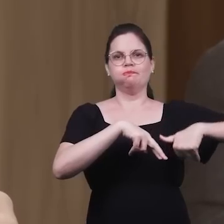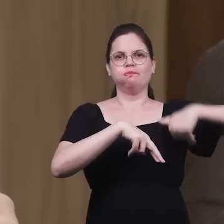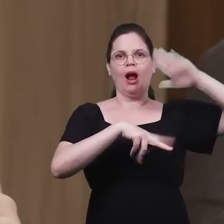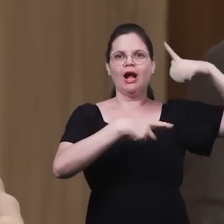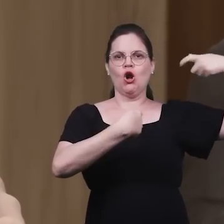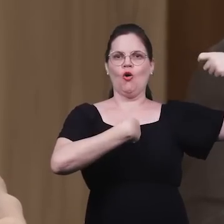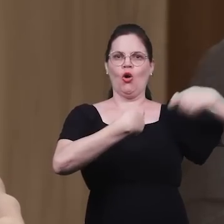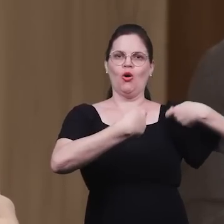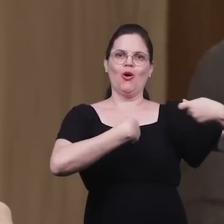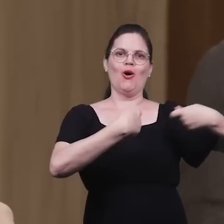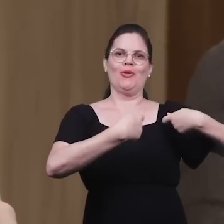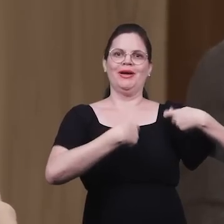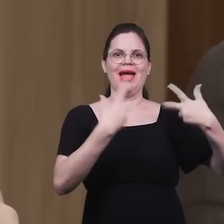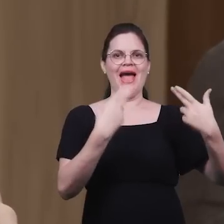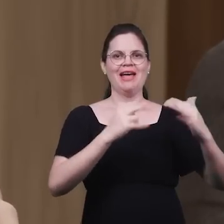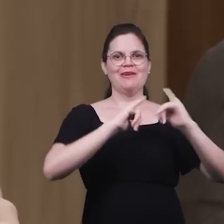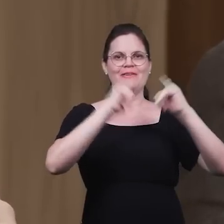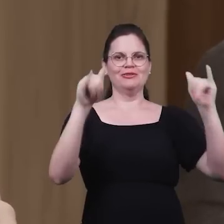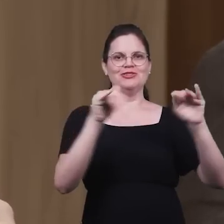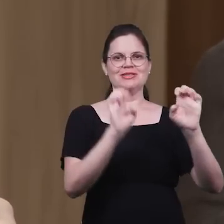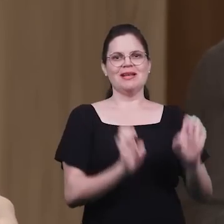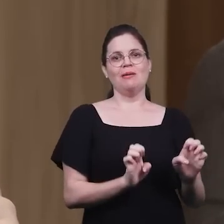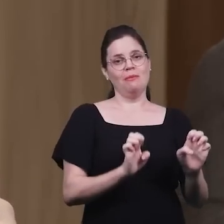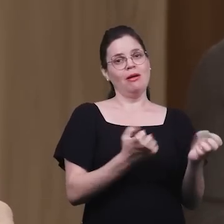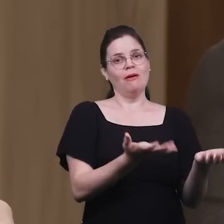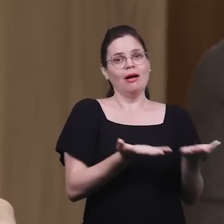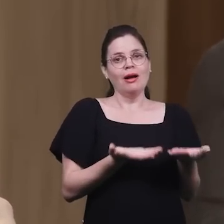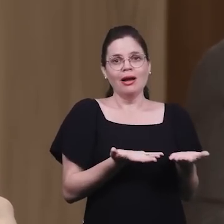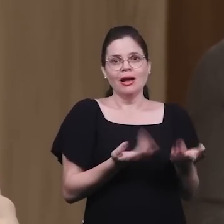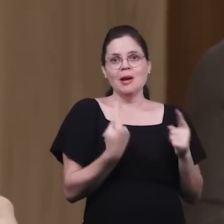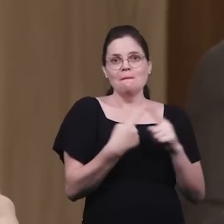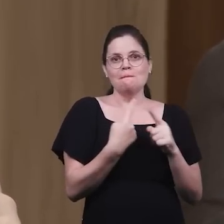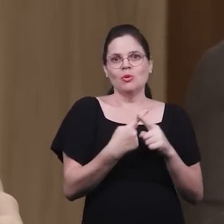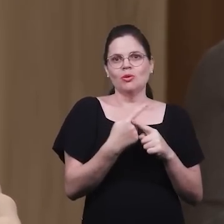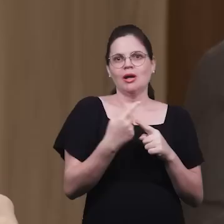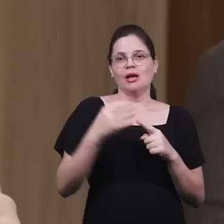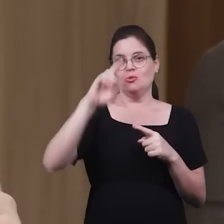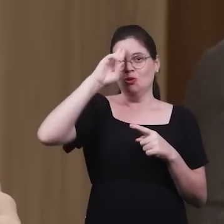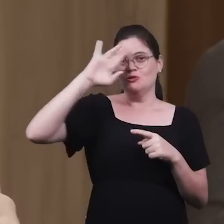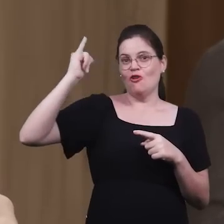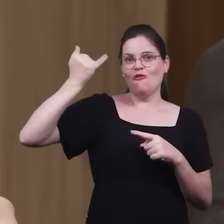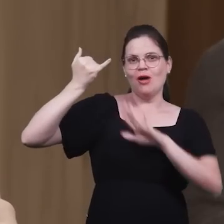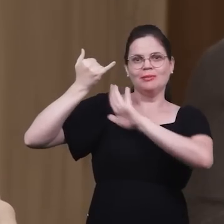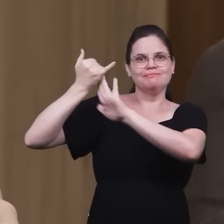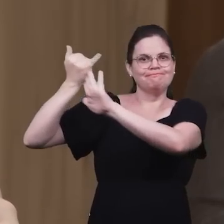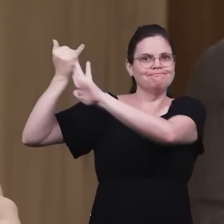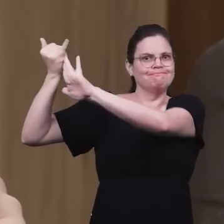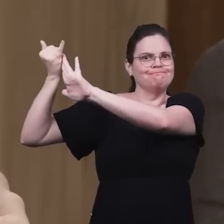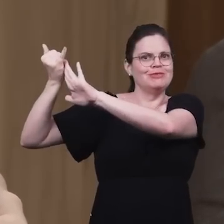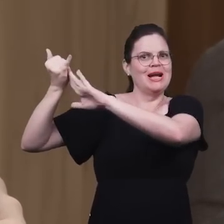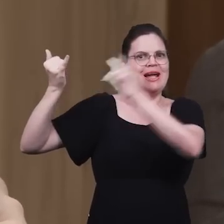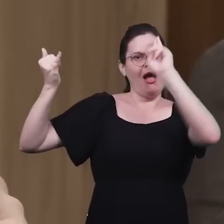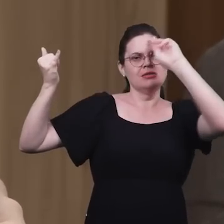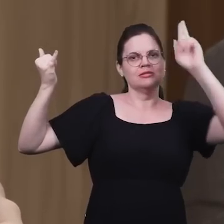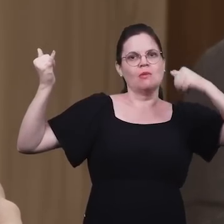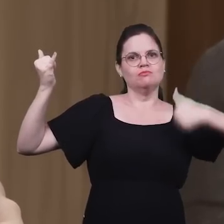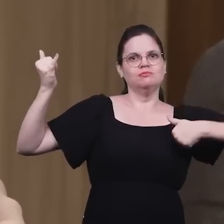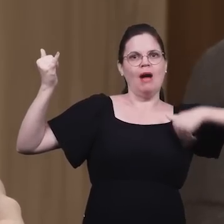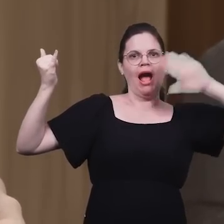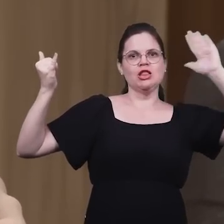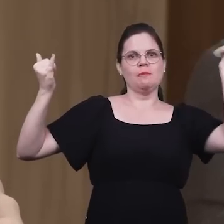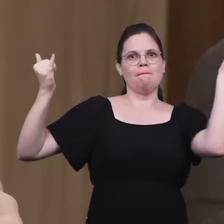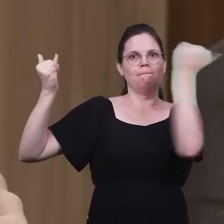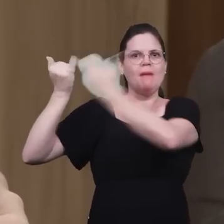passa a governar o destino do homem. É tudo o que Jezabel queria, né? Afastar do profético aqueles que são do